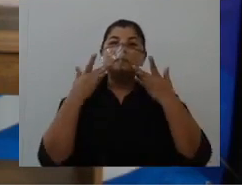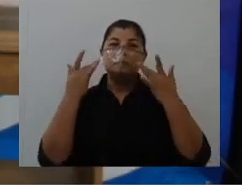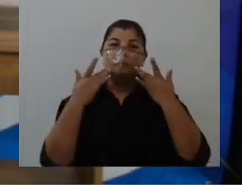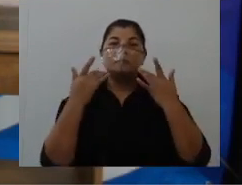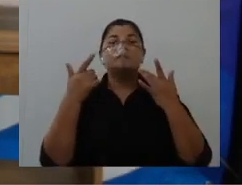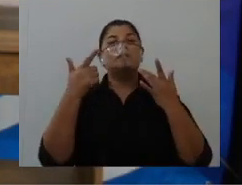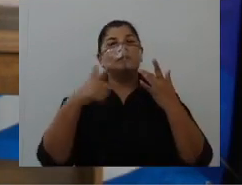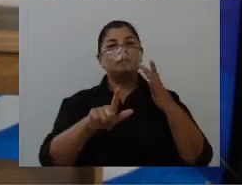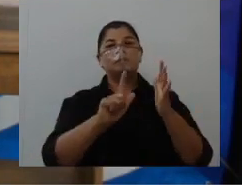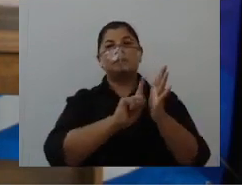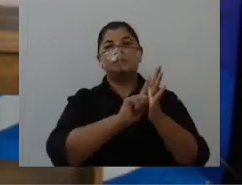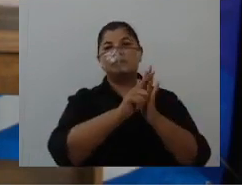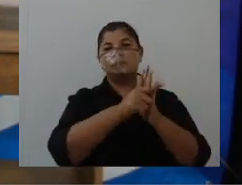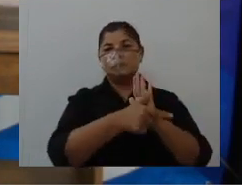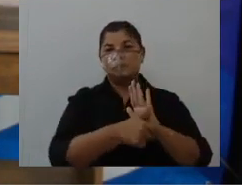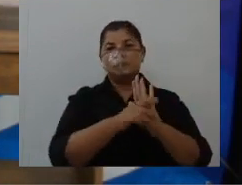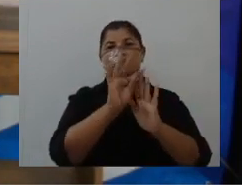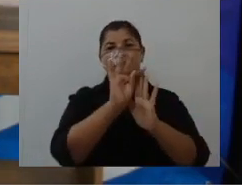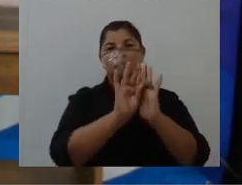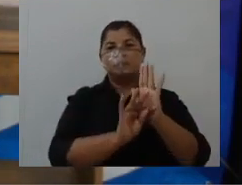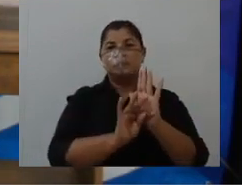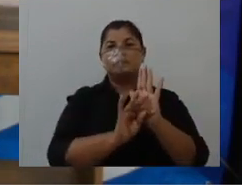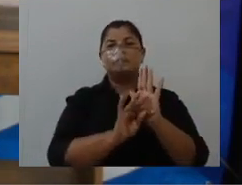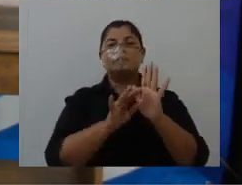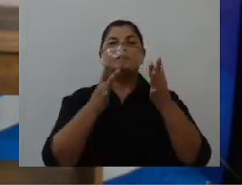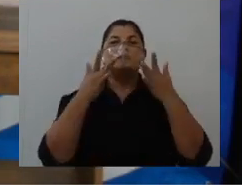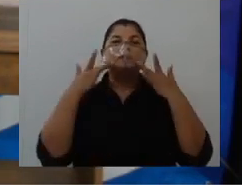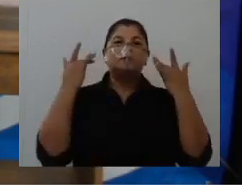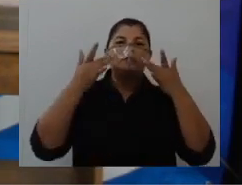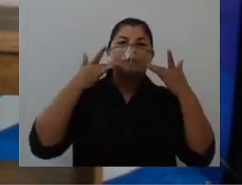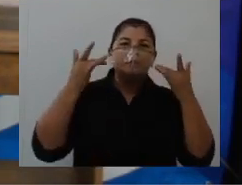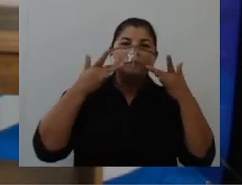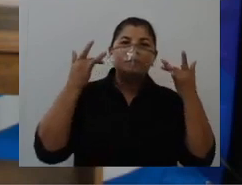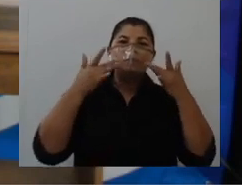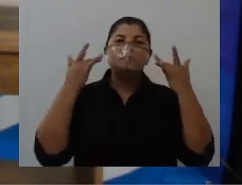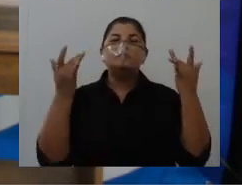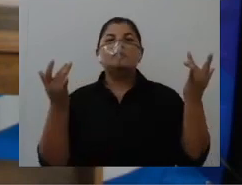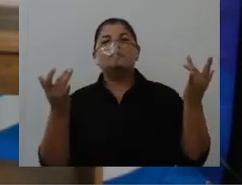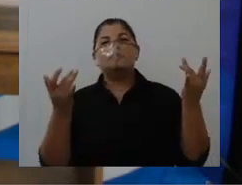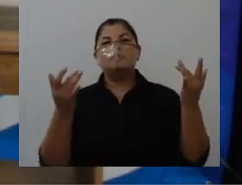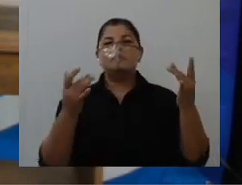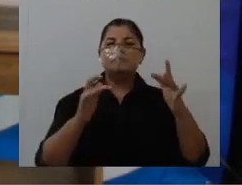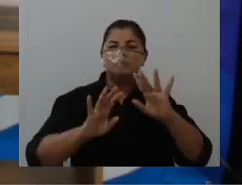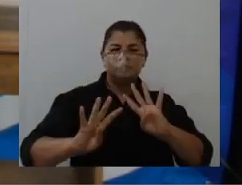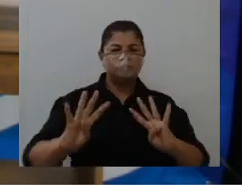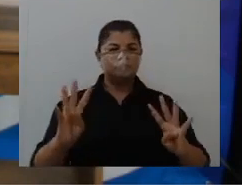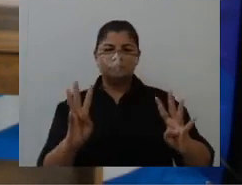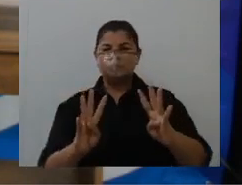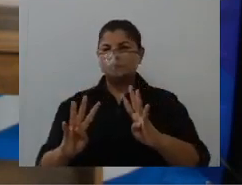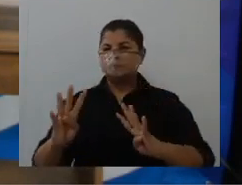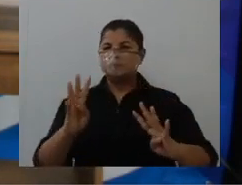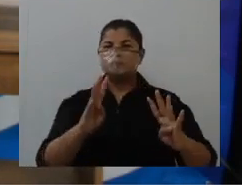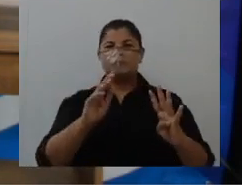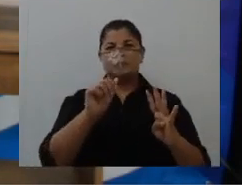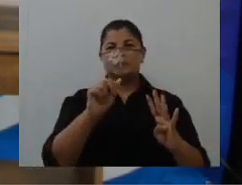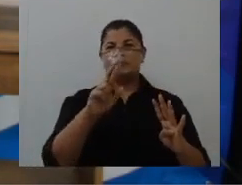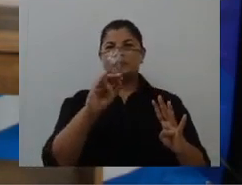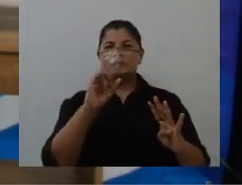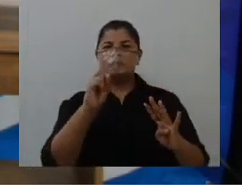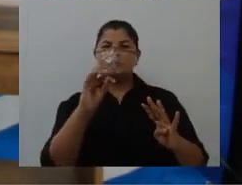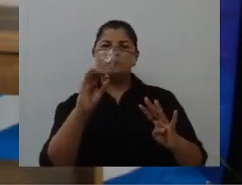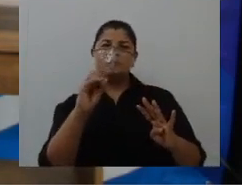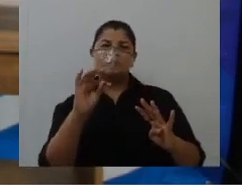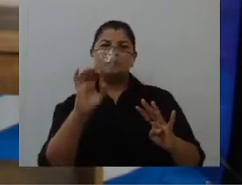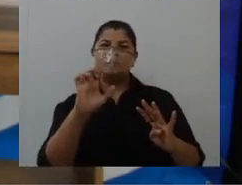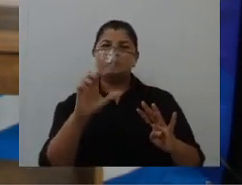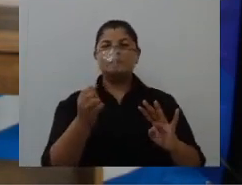outro gênero, né? Um outro gênero textual, a peça teatral, né? Lembra que eu falei que Aristóteles, ele meio que organiza a casa,